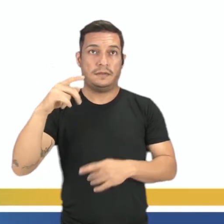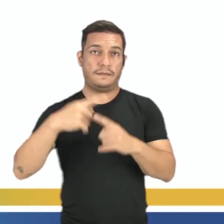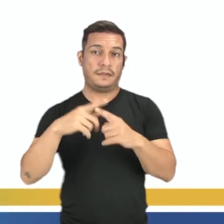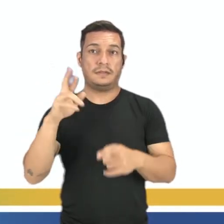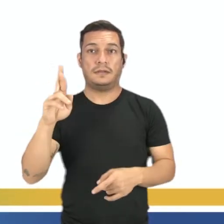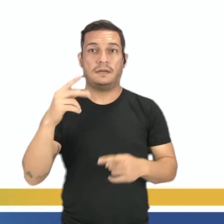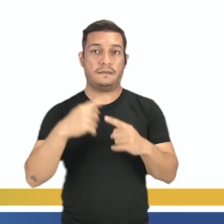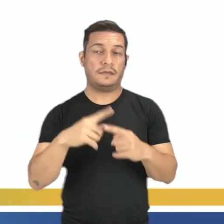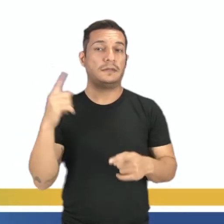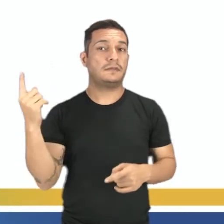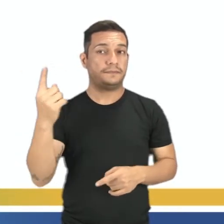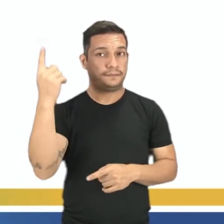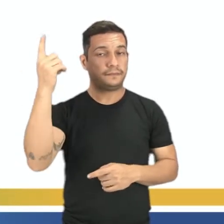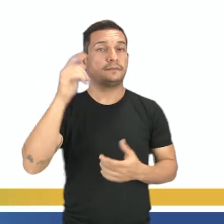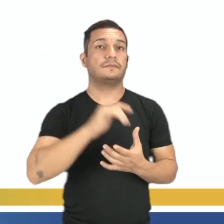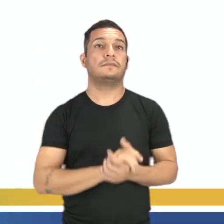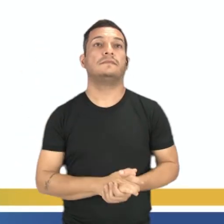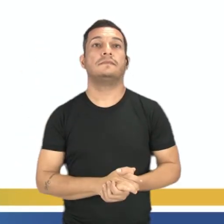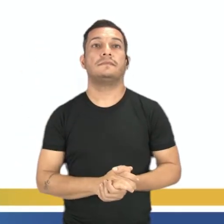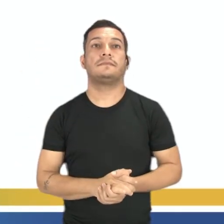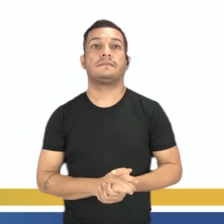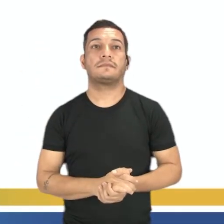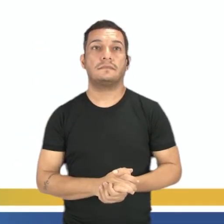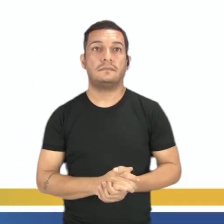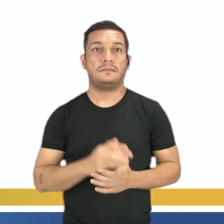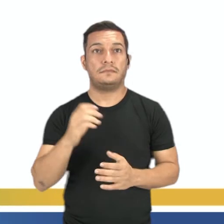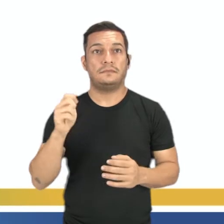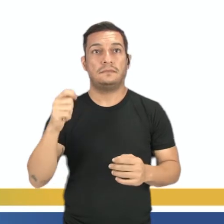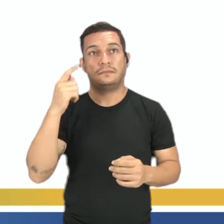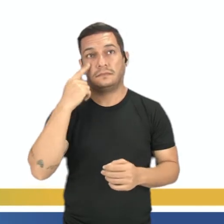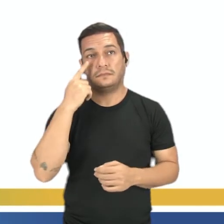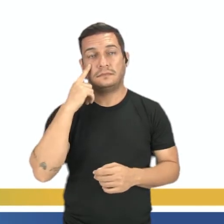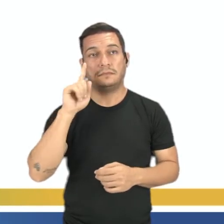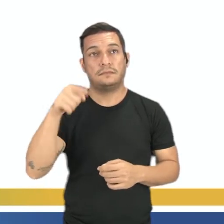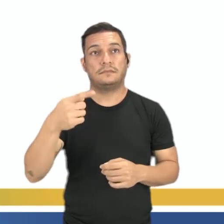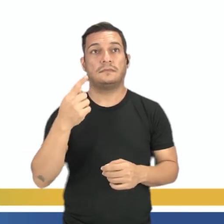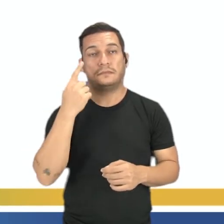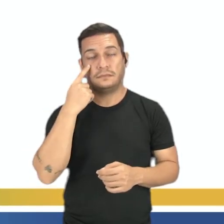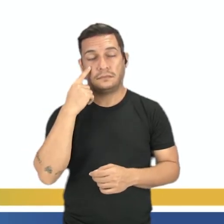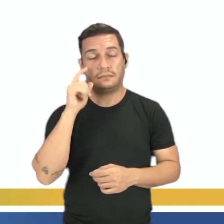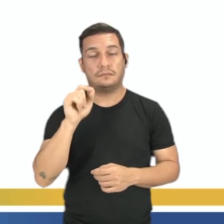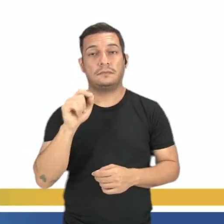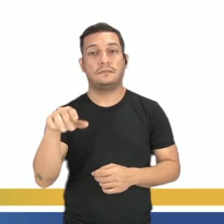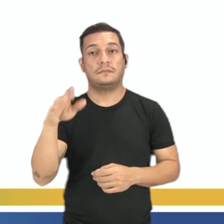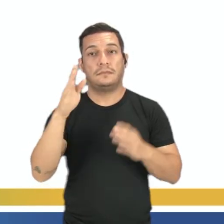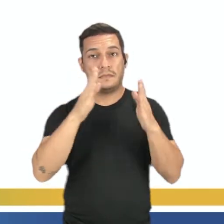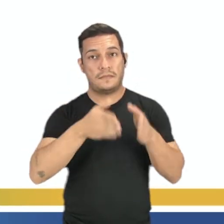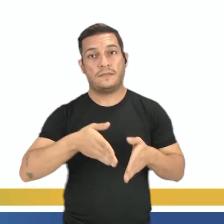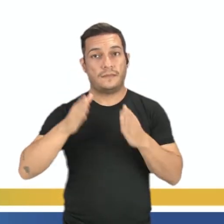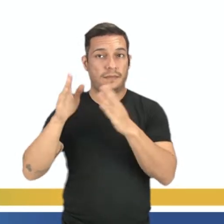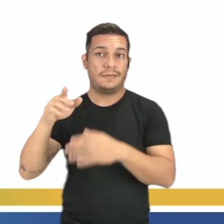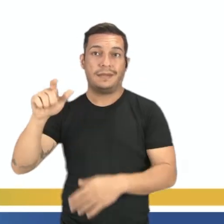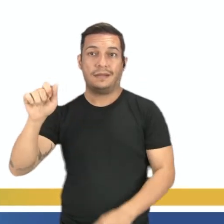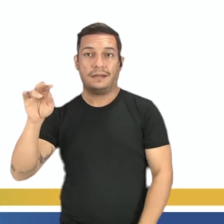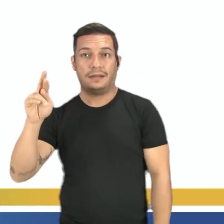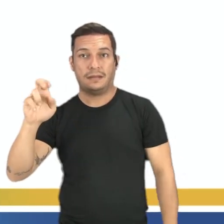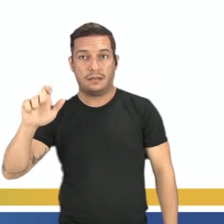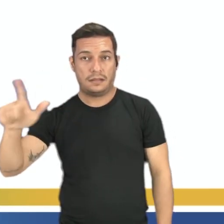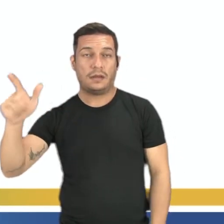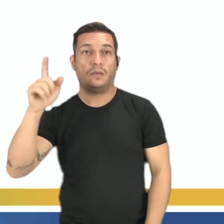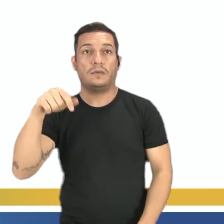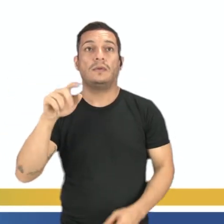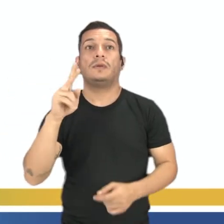a altura, né, o H. A área total, né, vamos trabalhar depois. Primeiro vamos estar vendo aqui a área lateral, que é a área